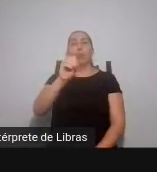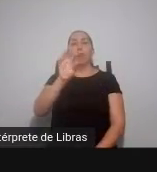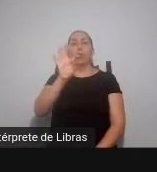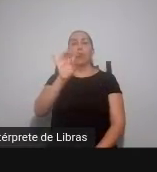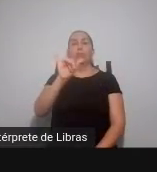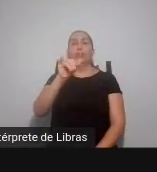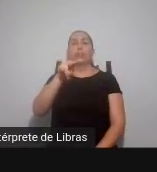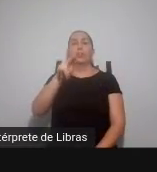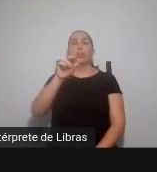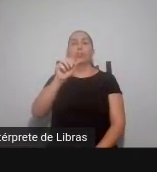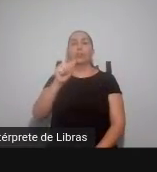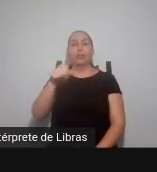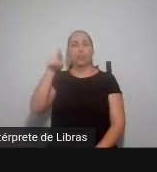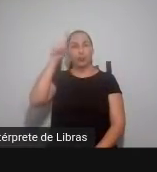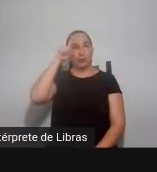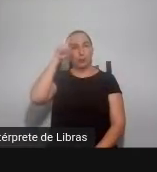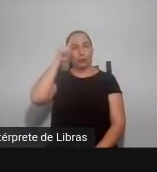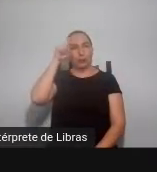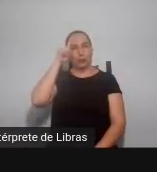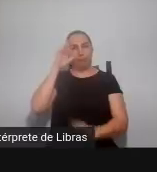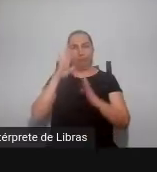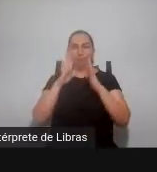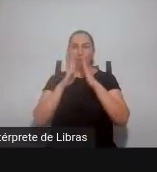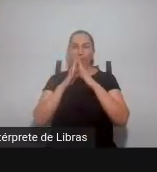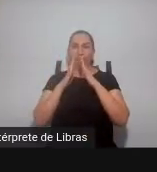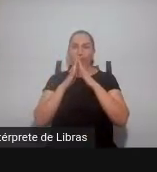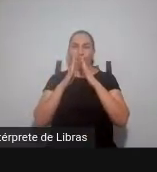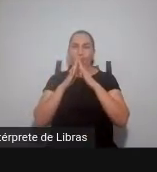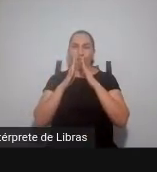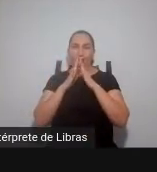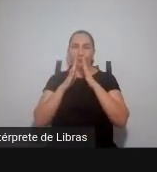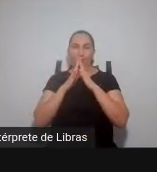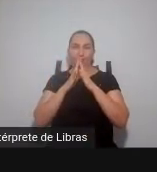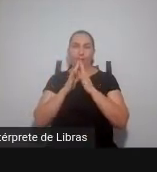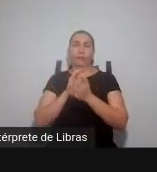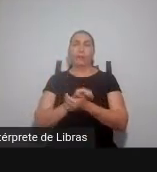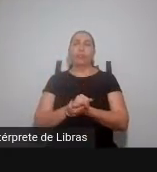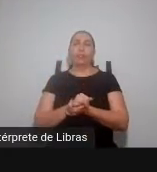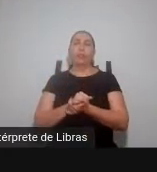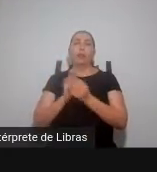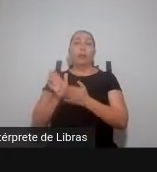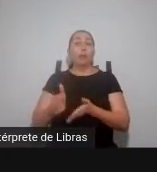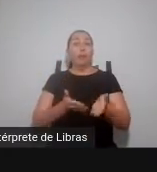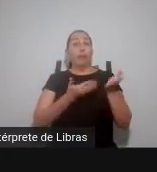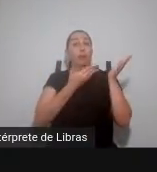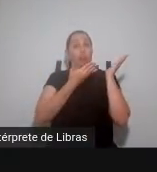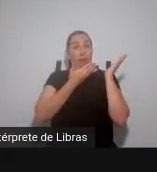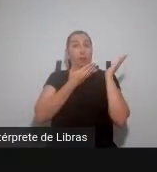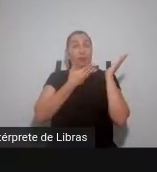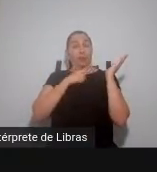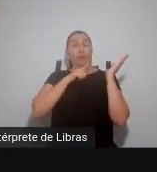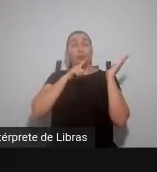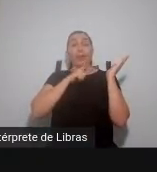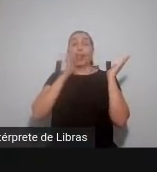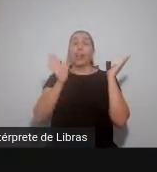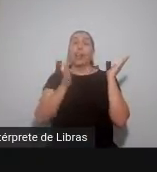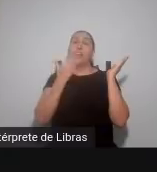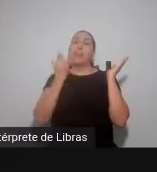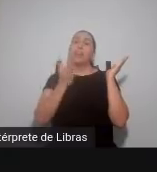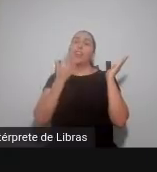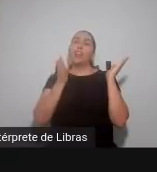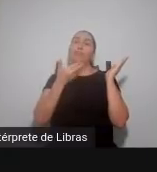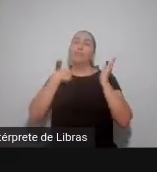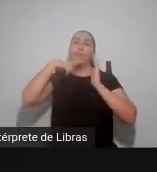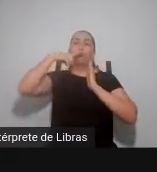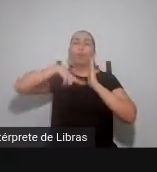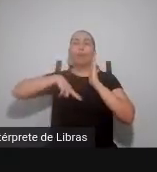dia da casa dela. Essa outra que trouxe um livro para ler para a professora. Aqui, os